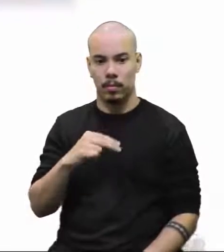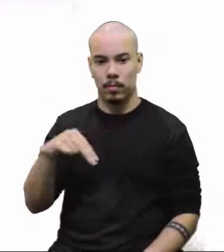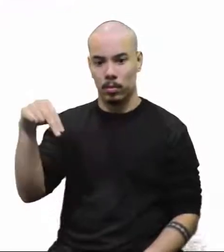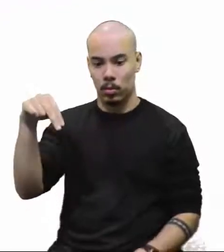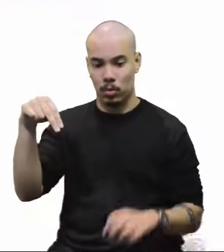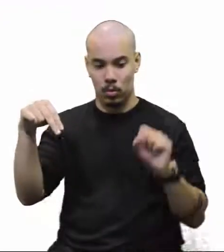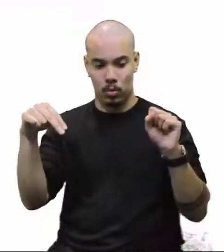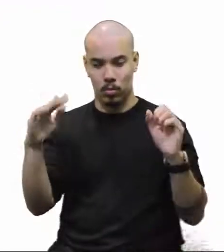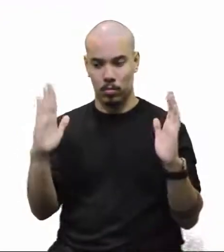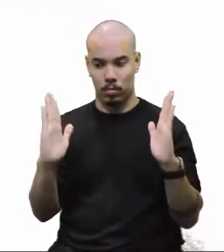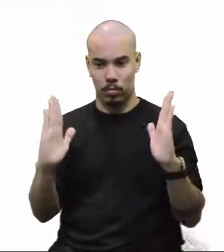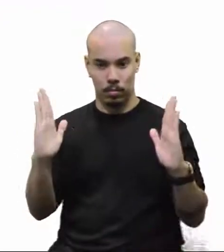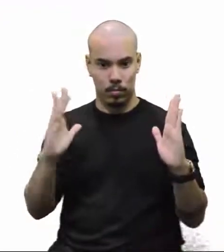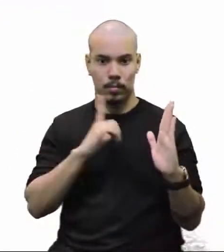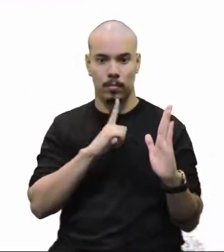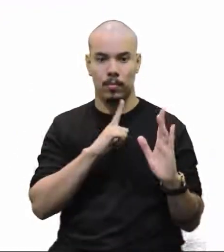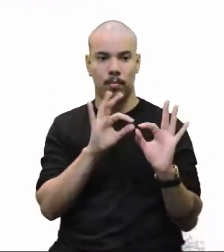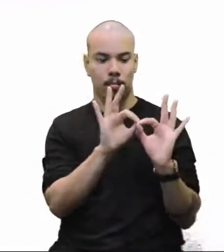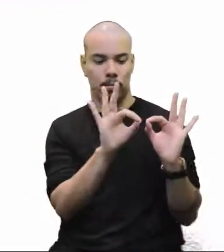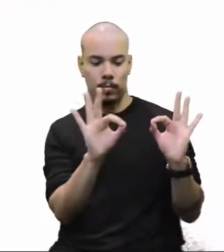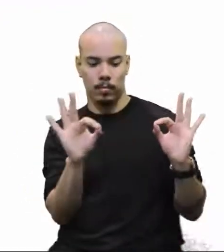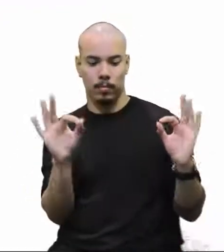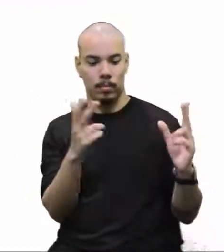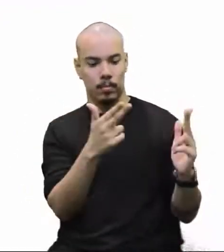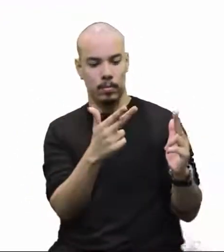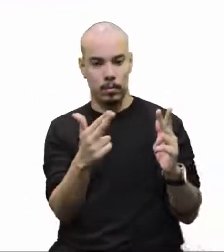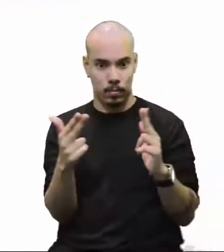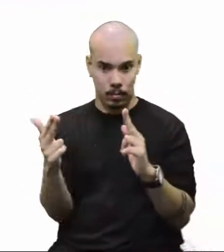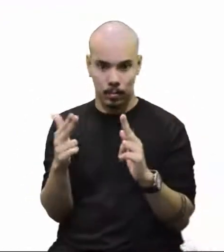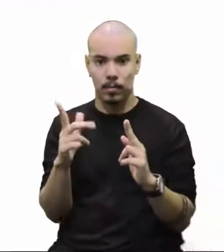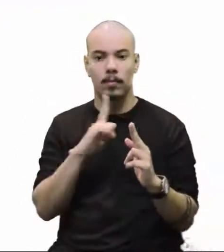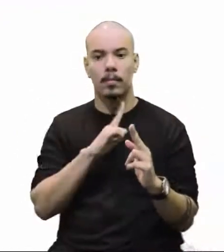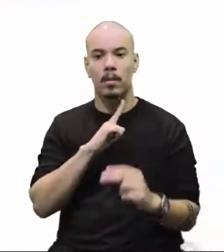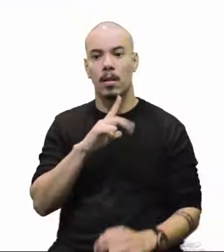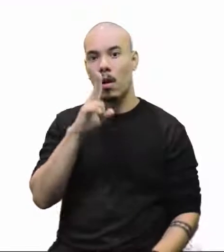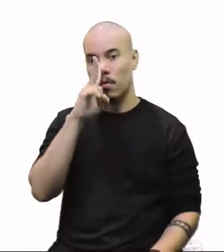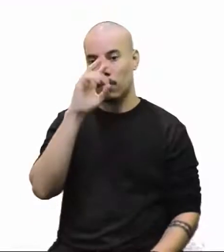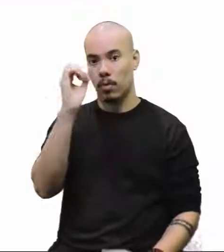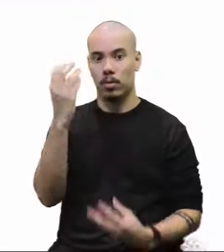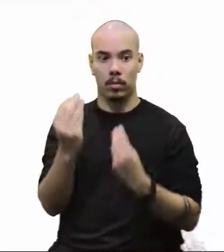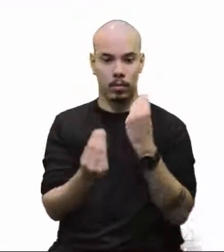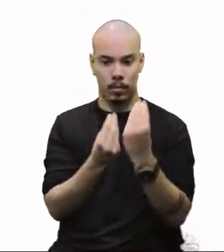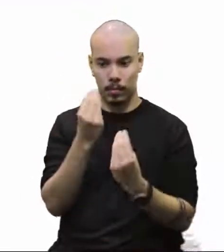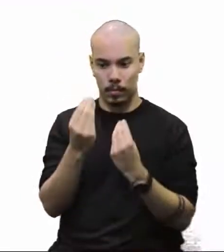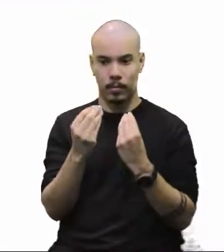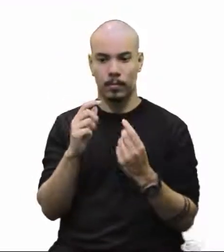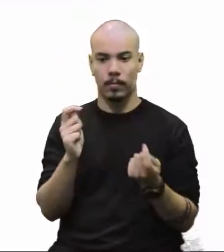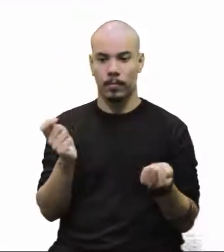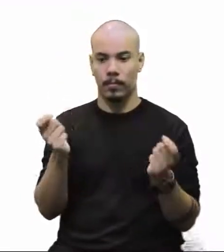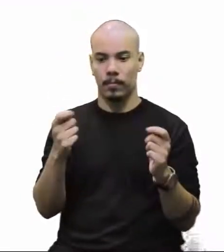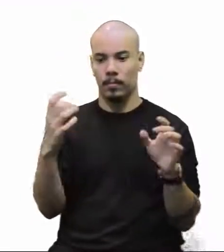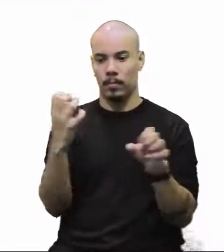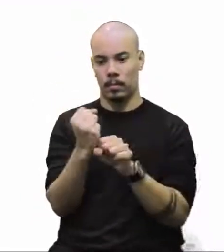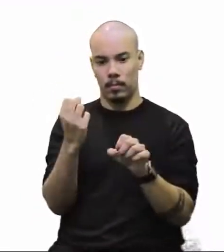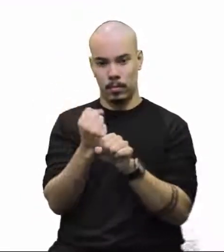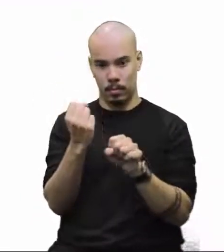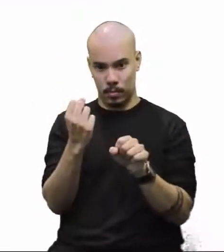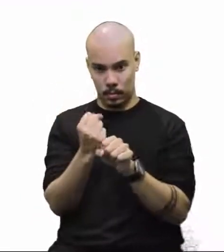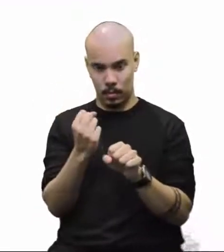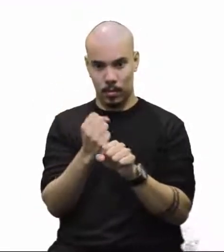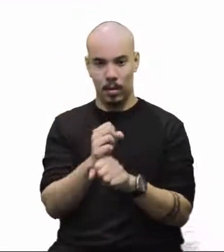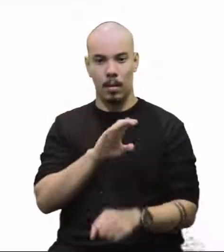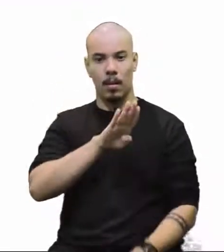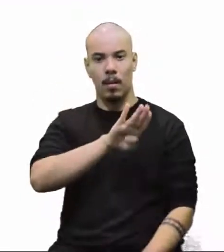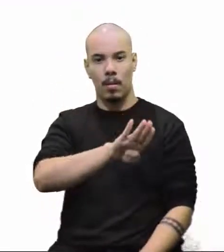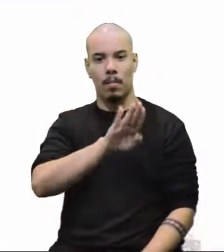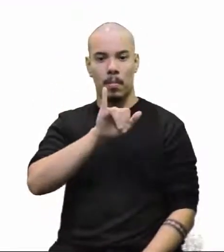um campo uniforme. A força magnética vai atuar de que forma? Como você pode calcular o valor dela? Bio,